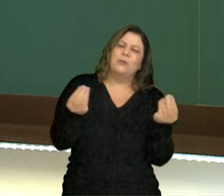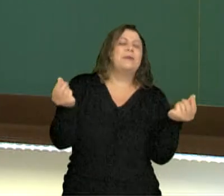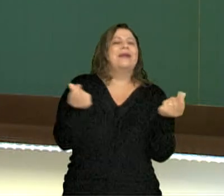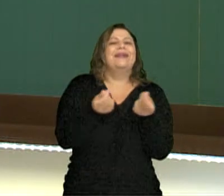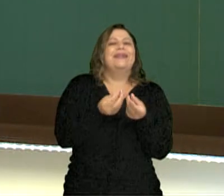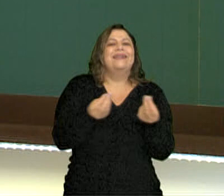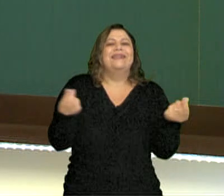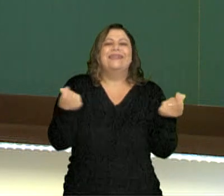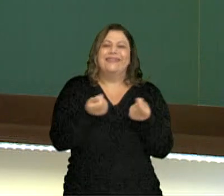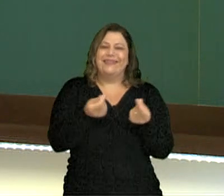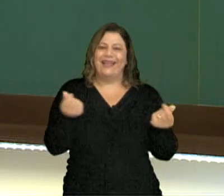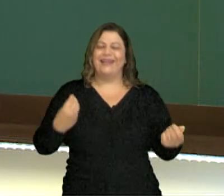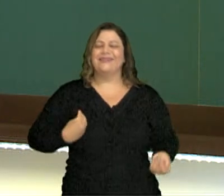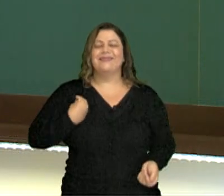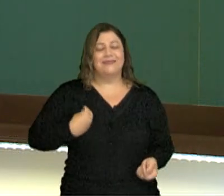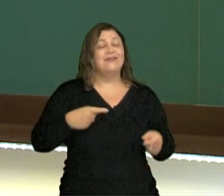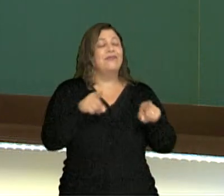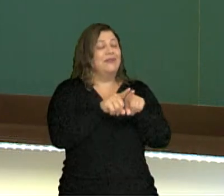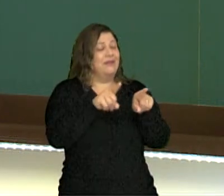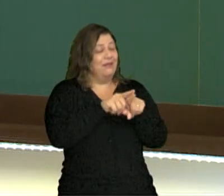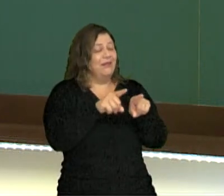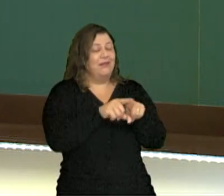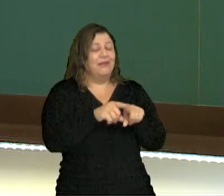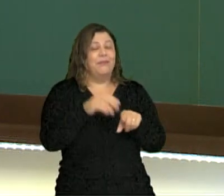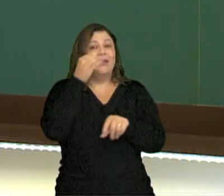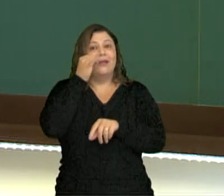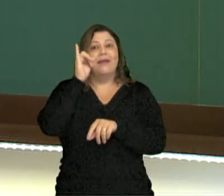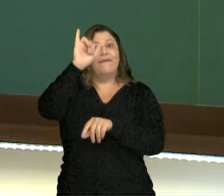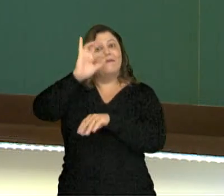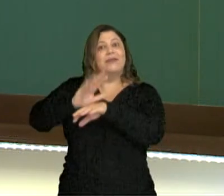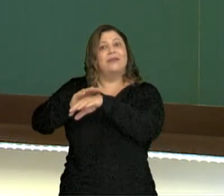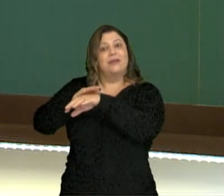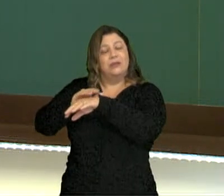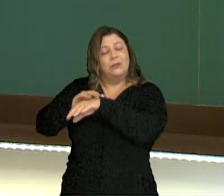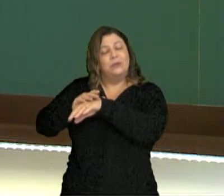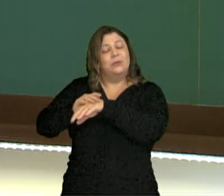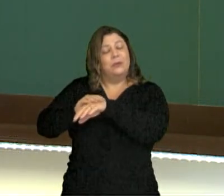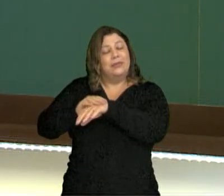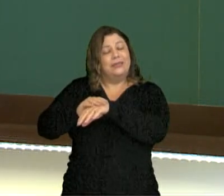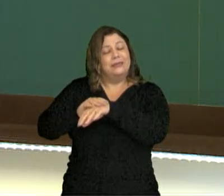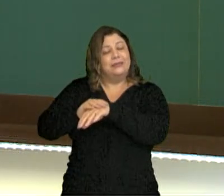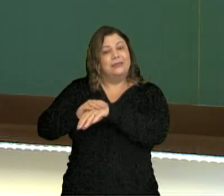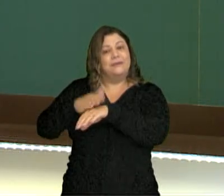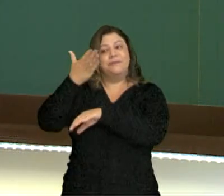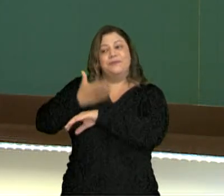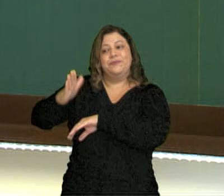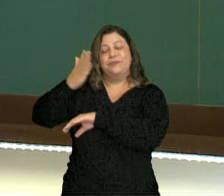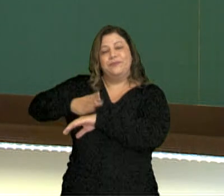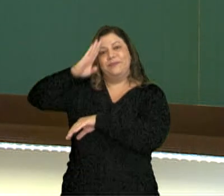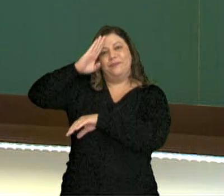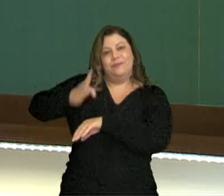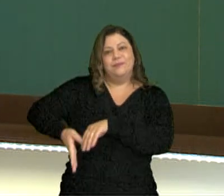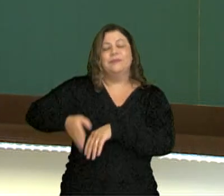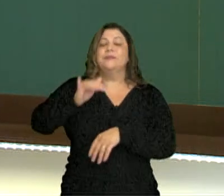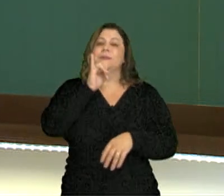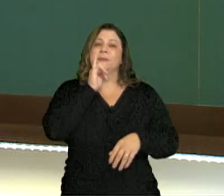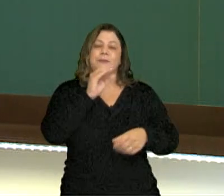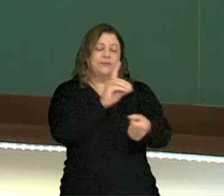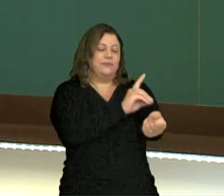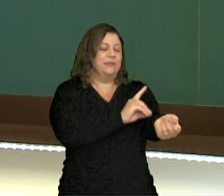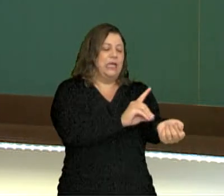muitas doenças podem ser evitadas com a prática regular de atividade física. A diabetes tipo 2,